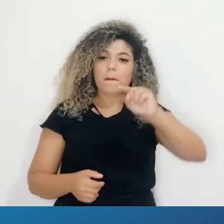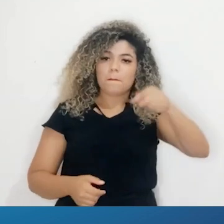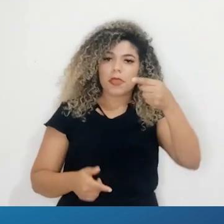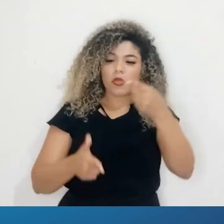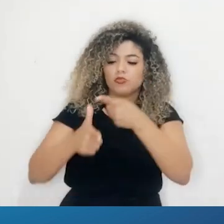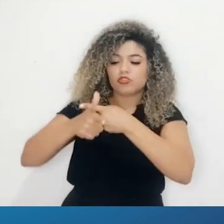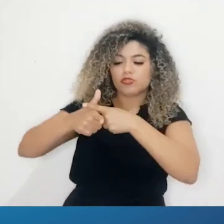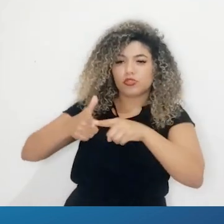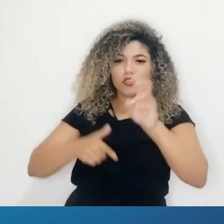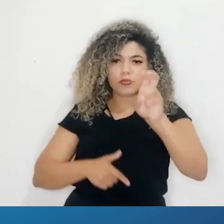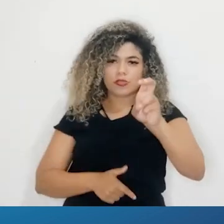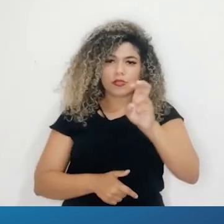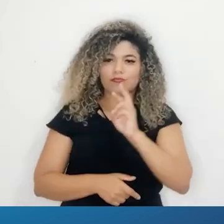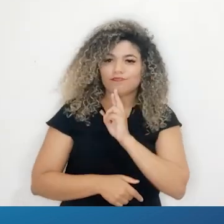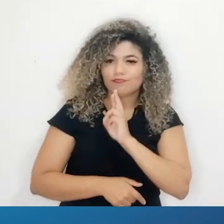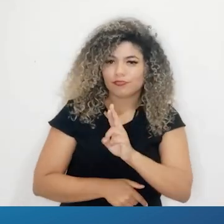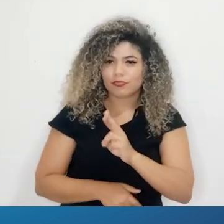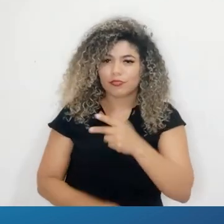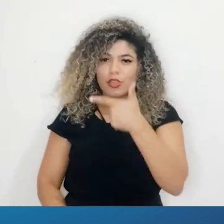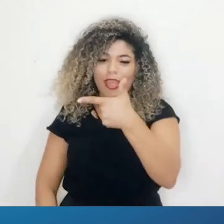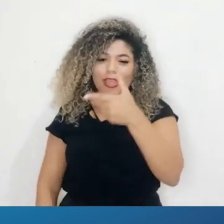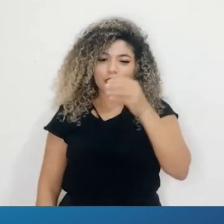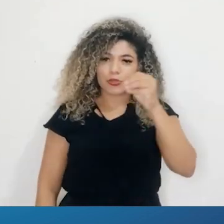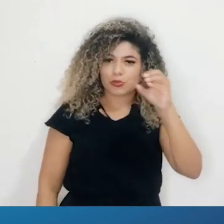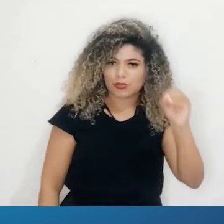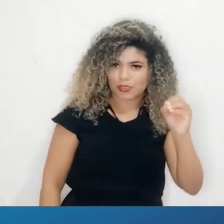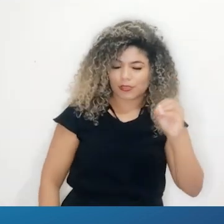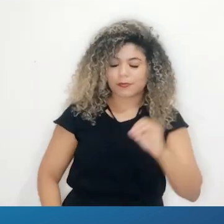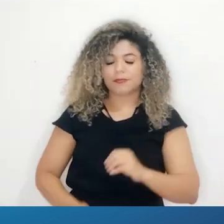di 5 = a